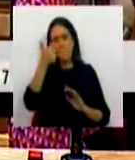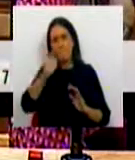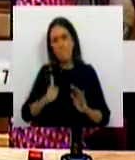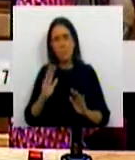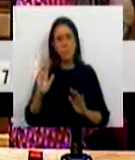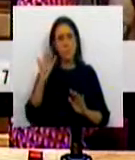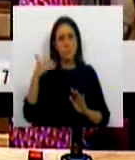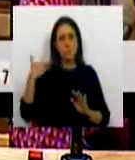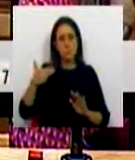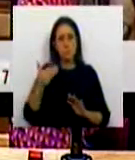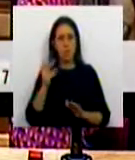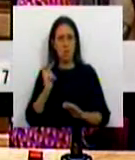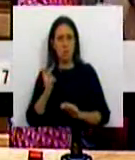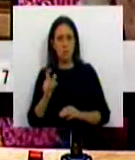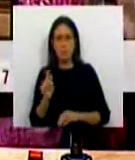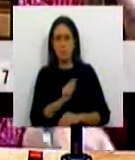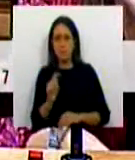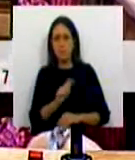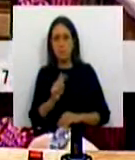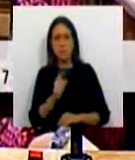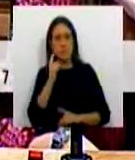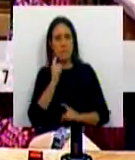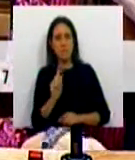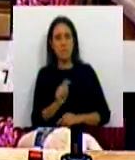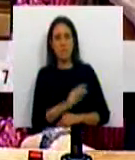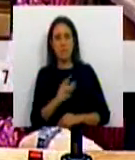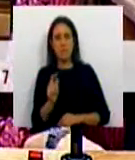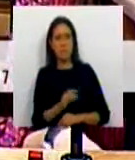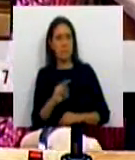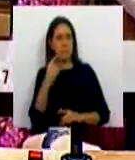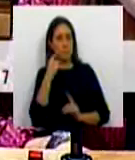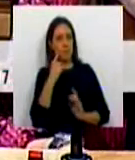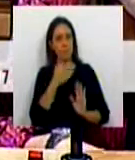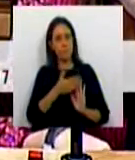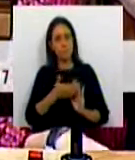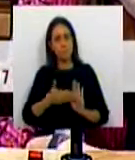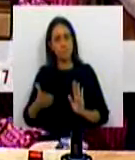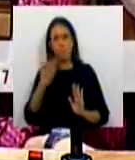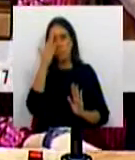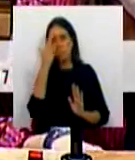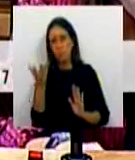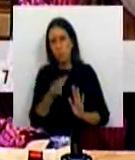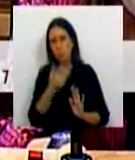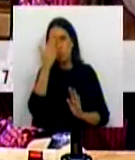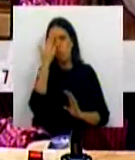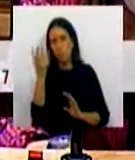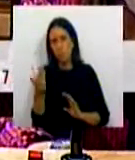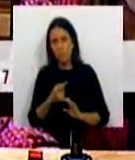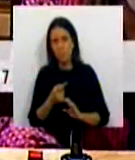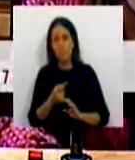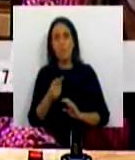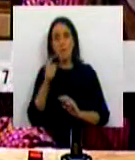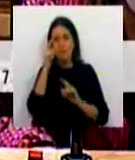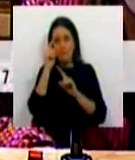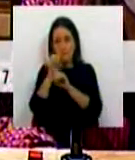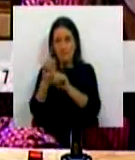anos. Mês após mês, trimestre após trimestre, números e mais números. Aqueles que agora dizem